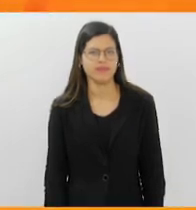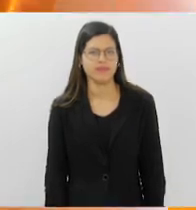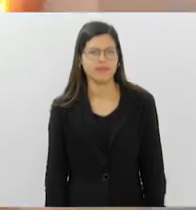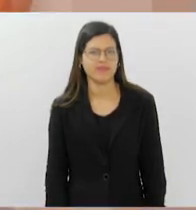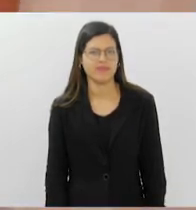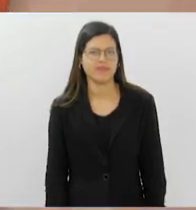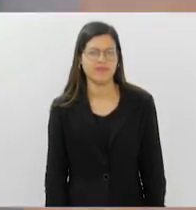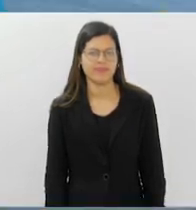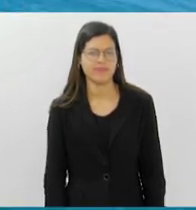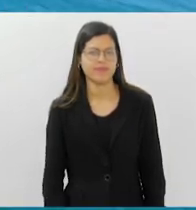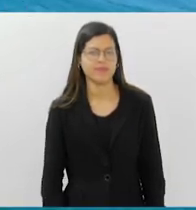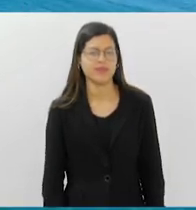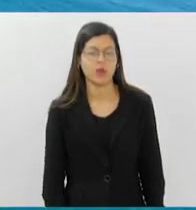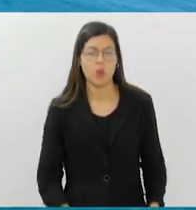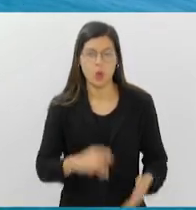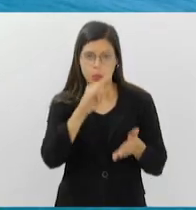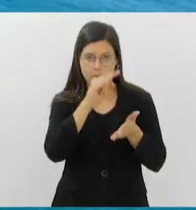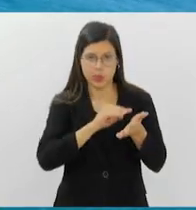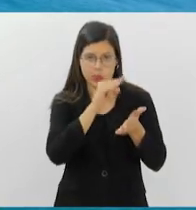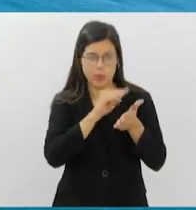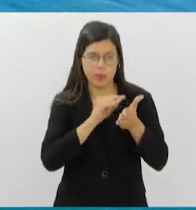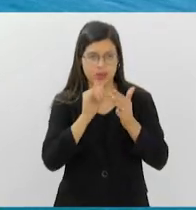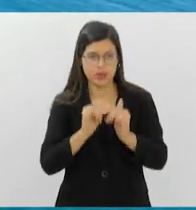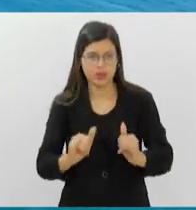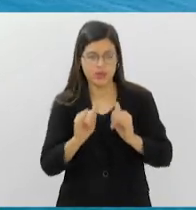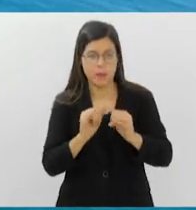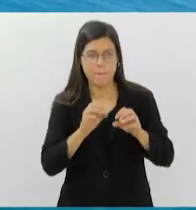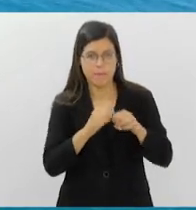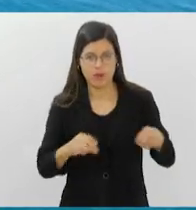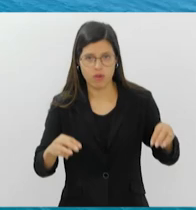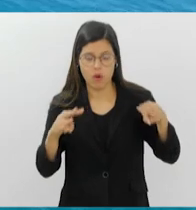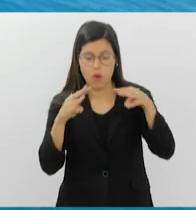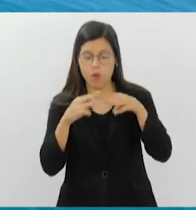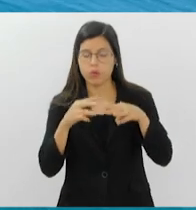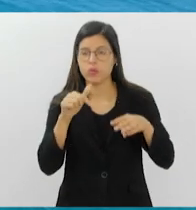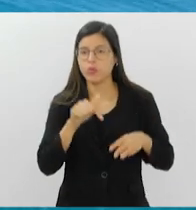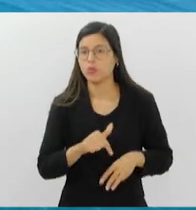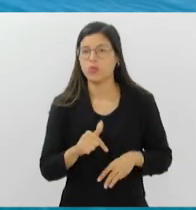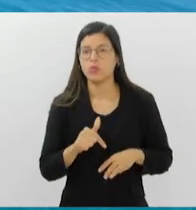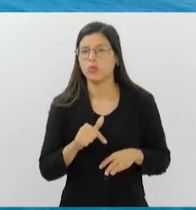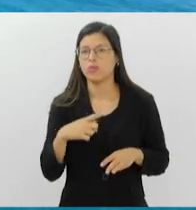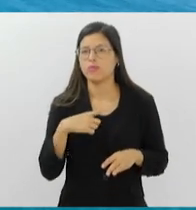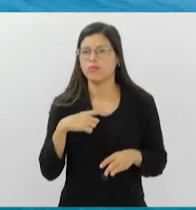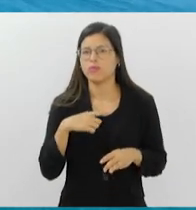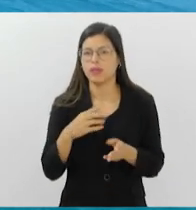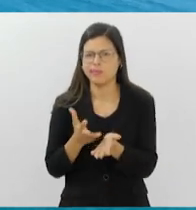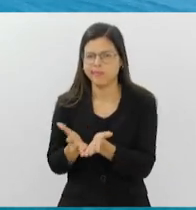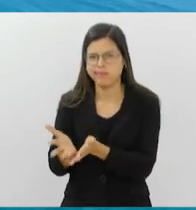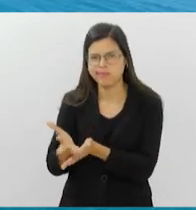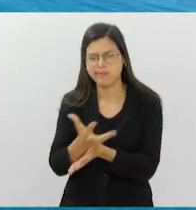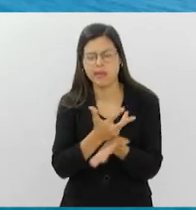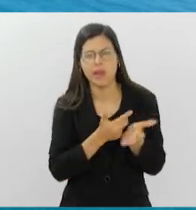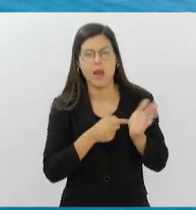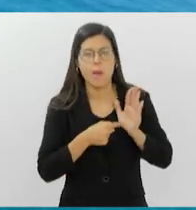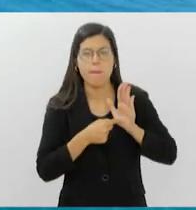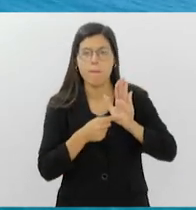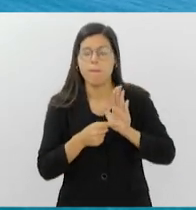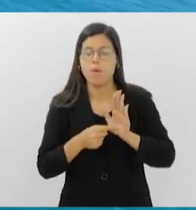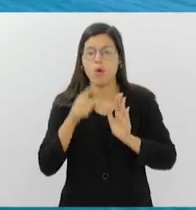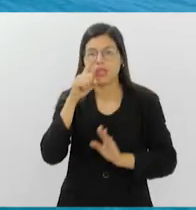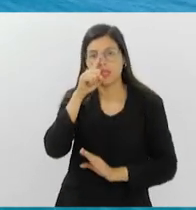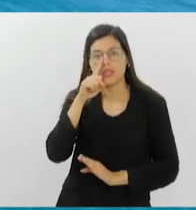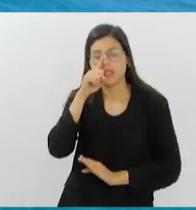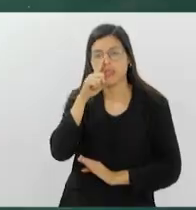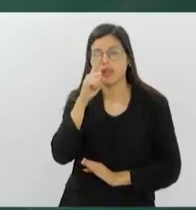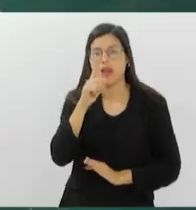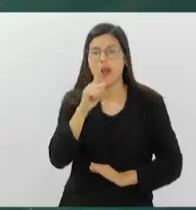hoje um documento divulgado pela Organização das Nações Unidas reúne diferentes dados que mostram riscos do aumento do